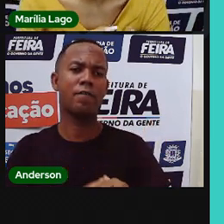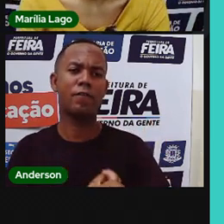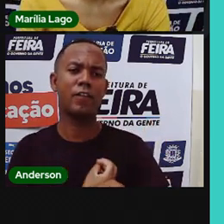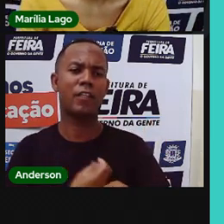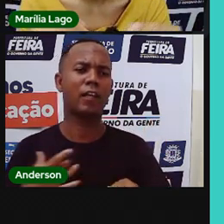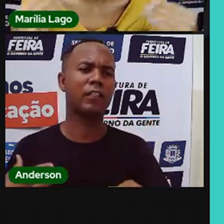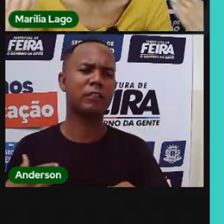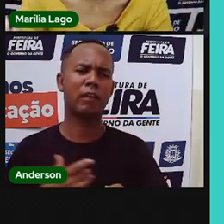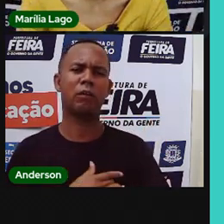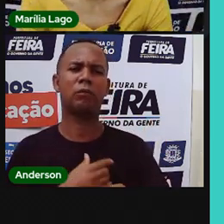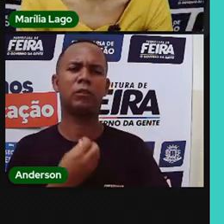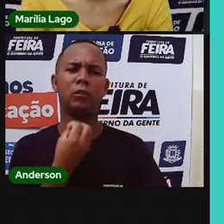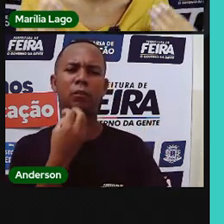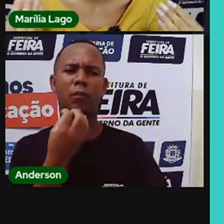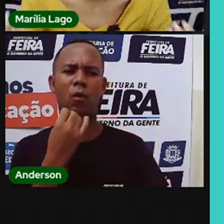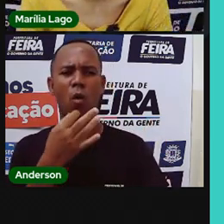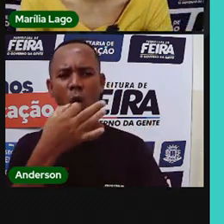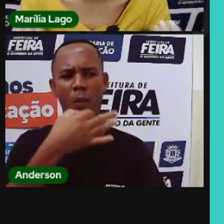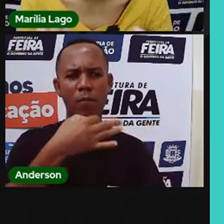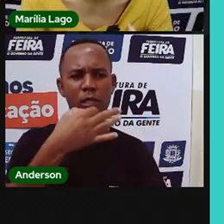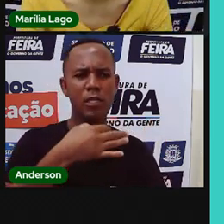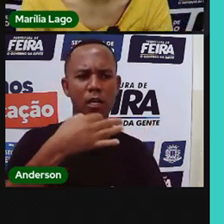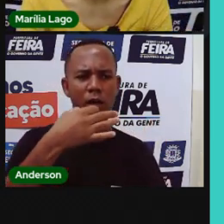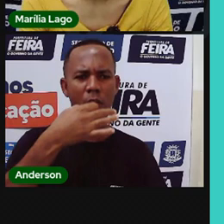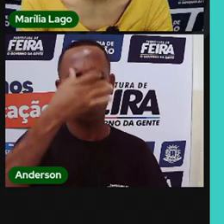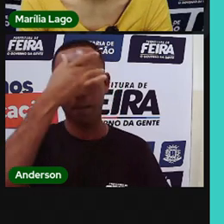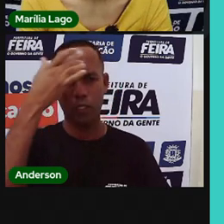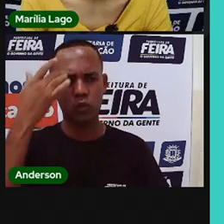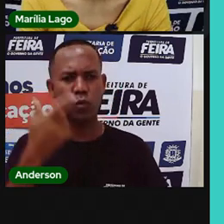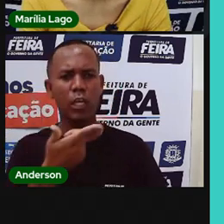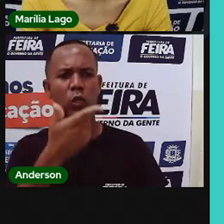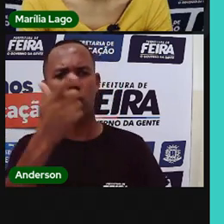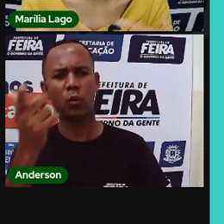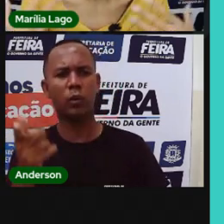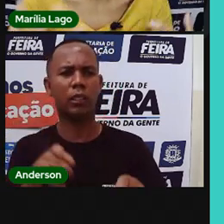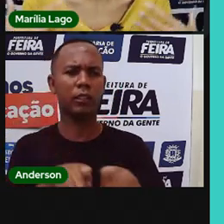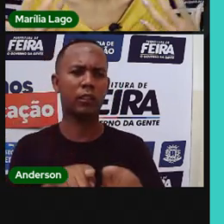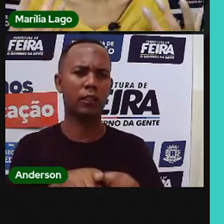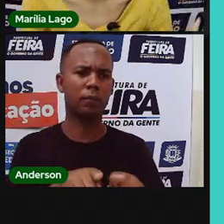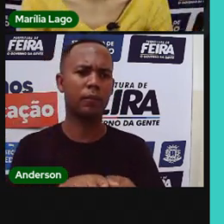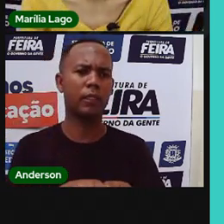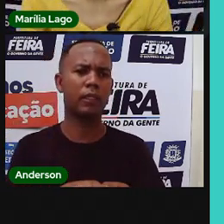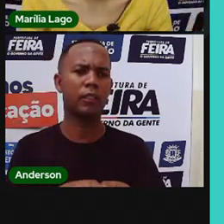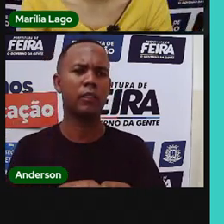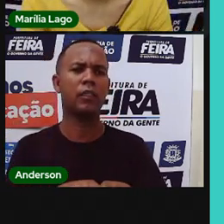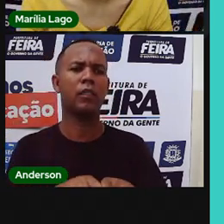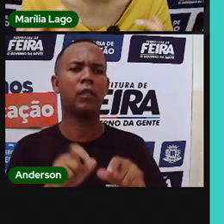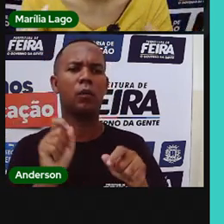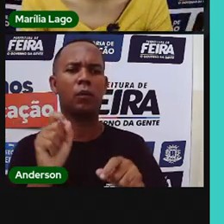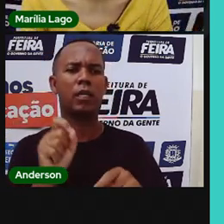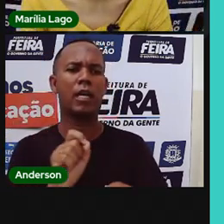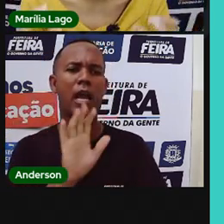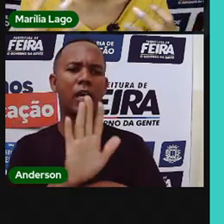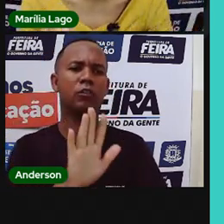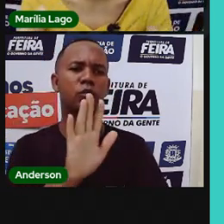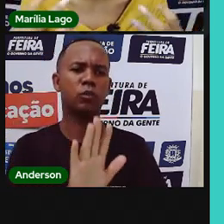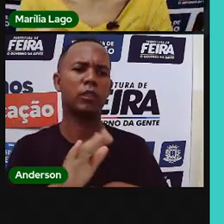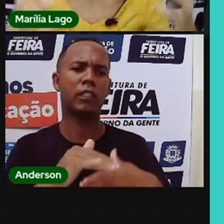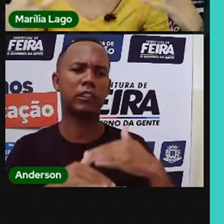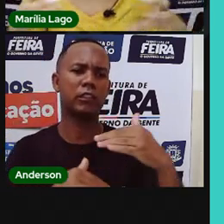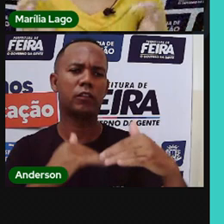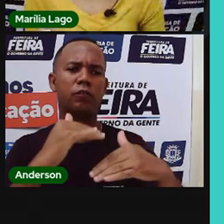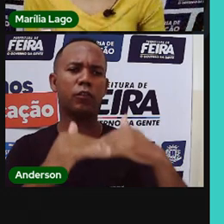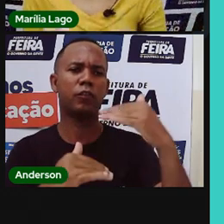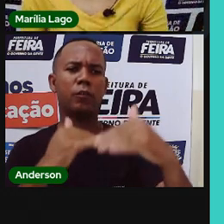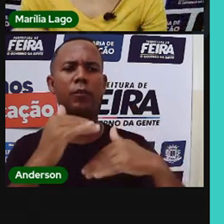outro, entender, porque tudo isso vai contribuir, né, para o seu desenvolvimento pessoal. Você, né, é o